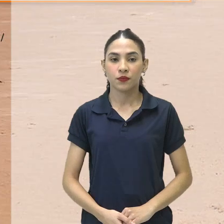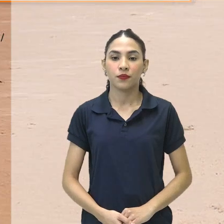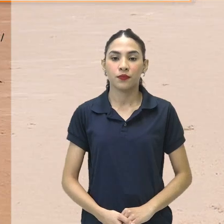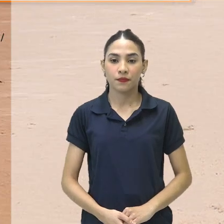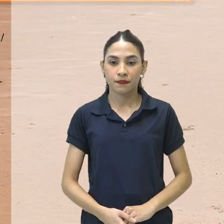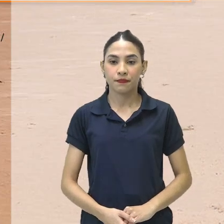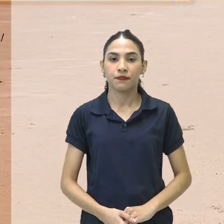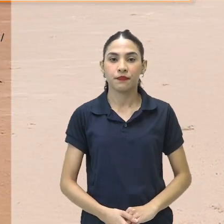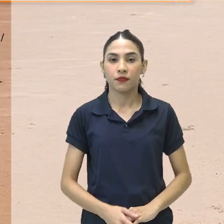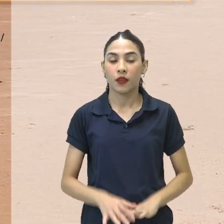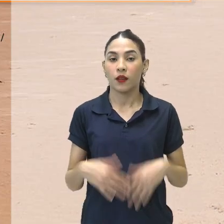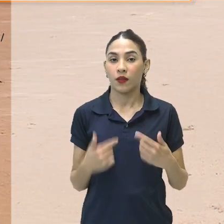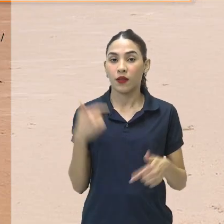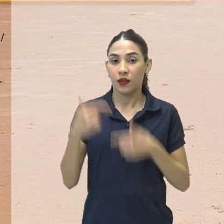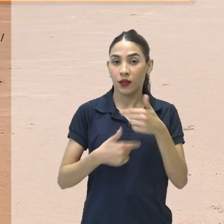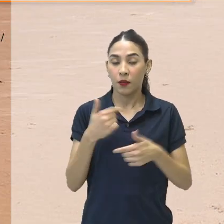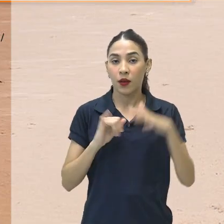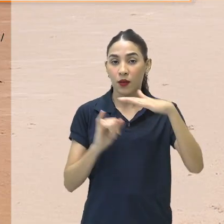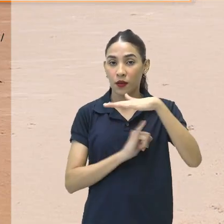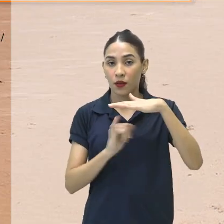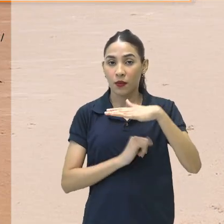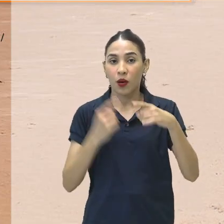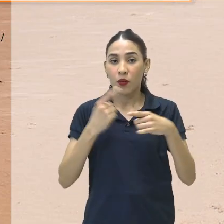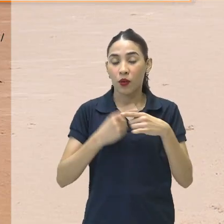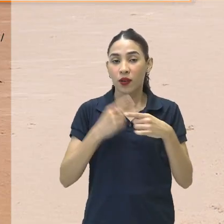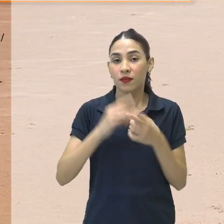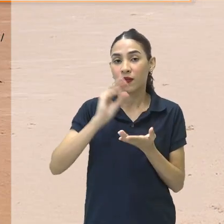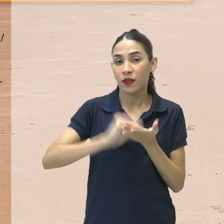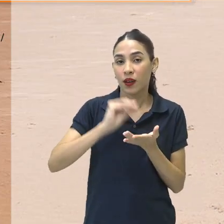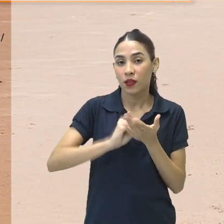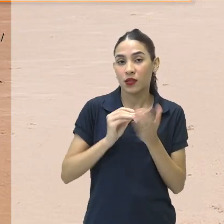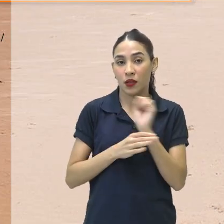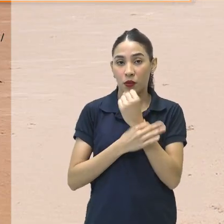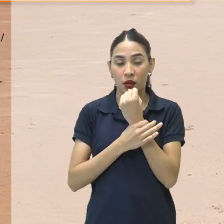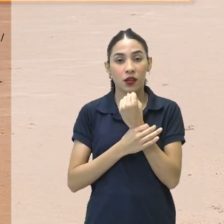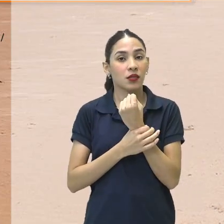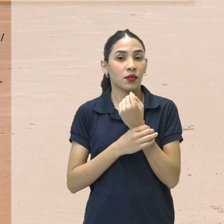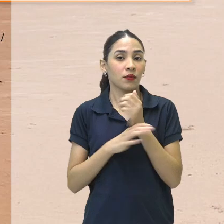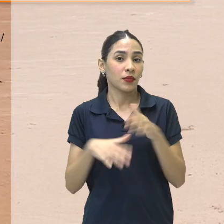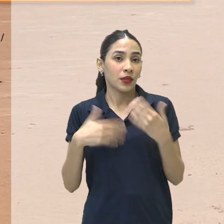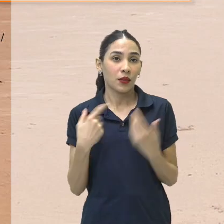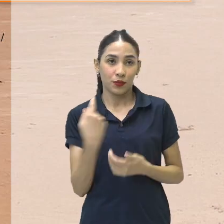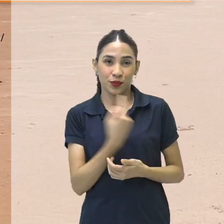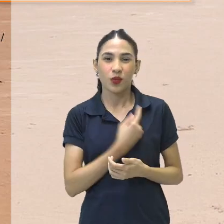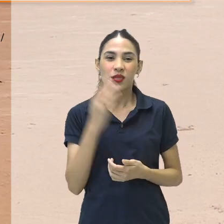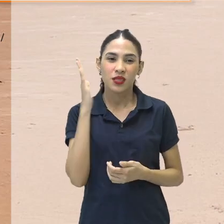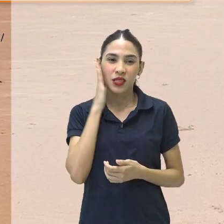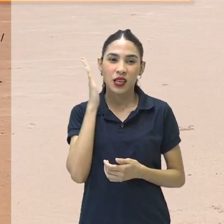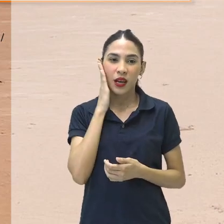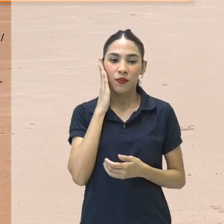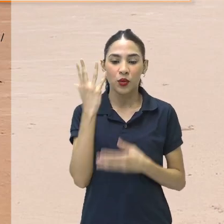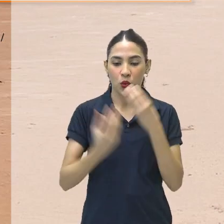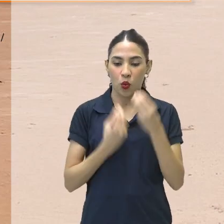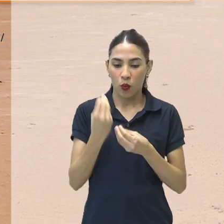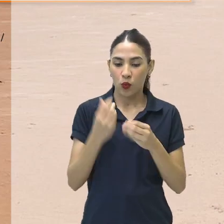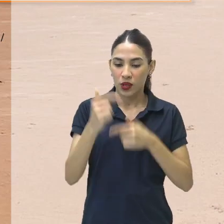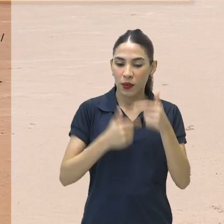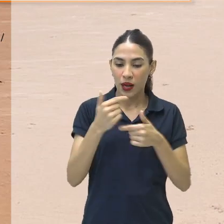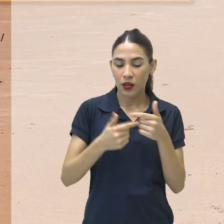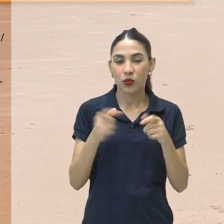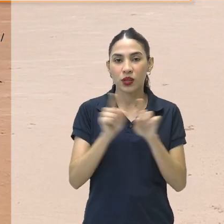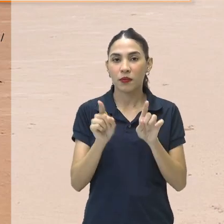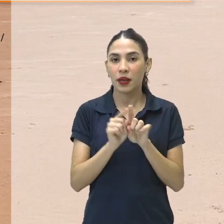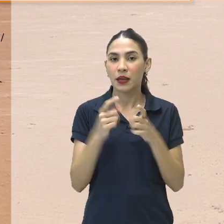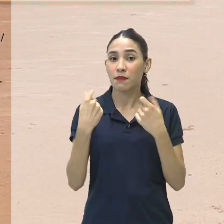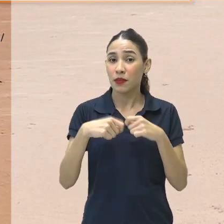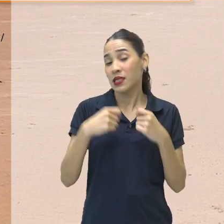ao trabalho informal por conta dessa instabilidade. Então, a gente sabe, né, como o trabalhador precisa colocar ali